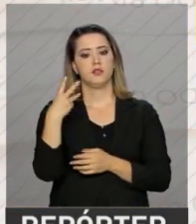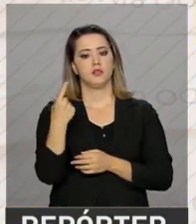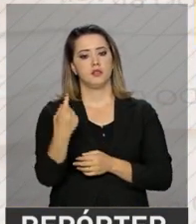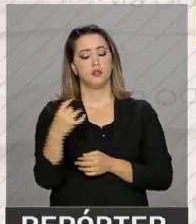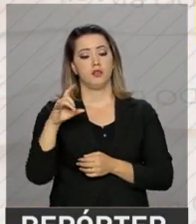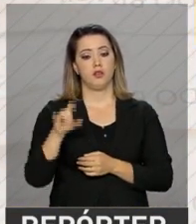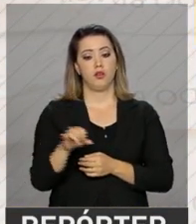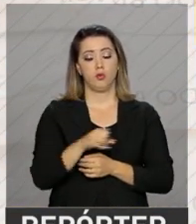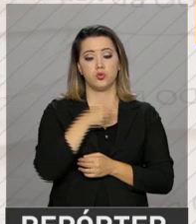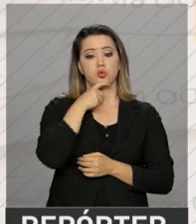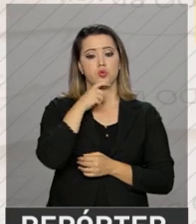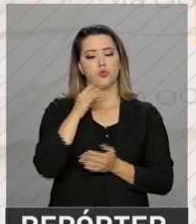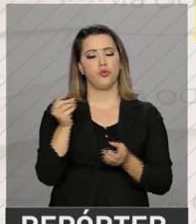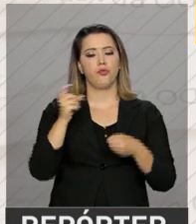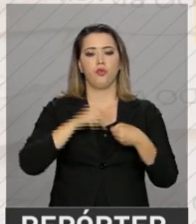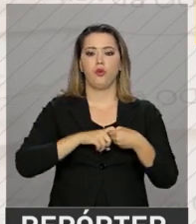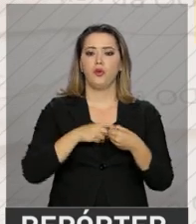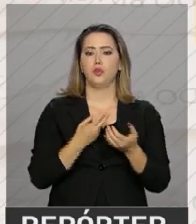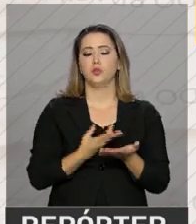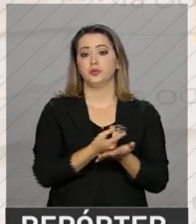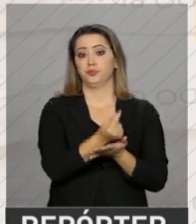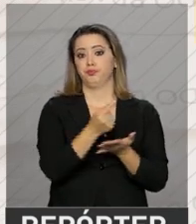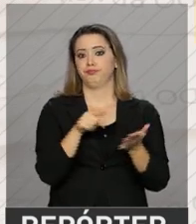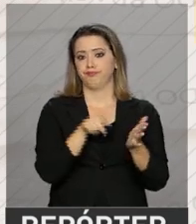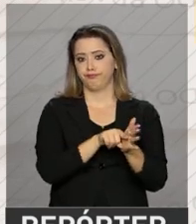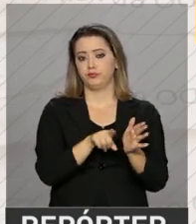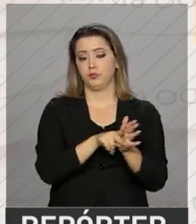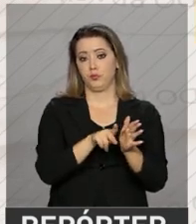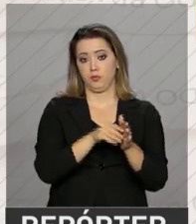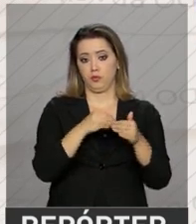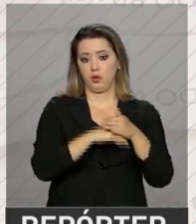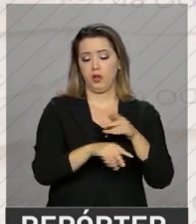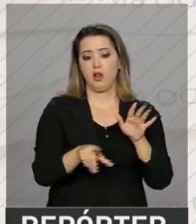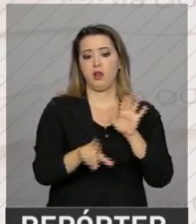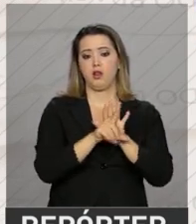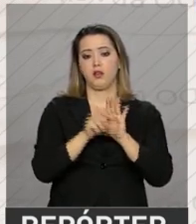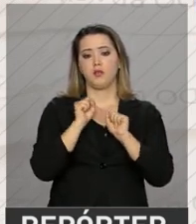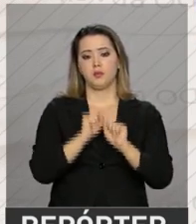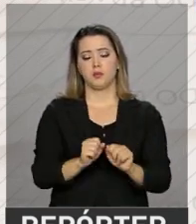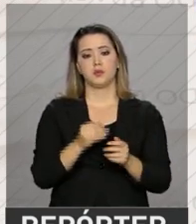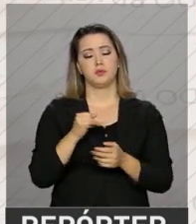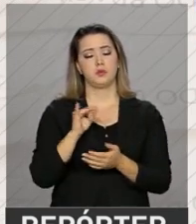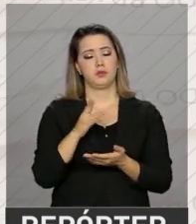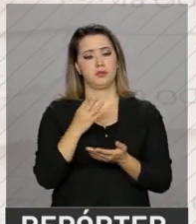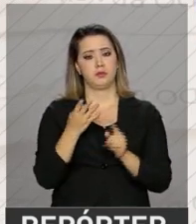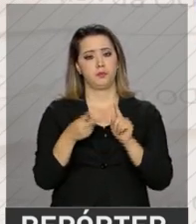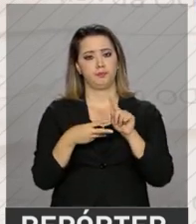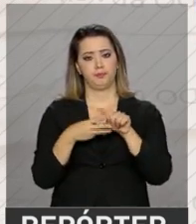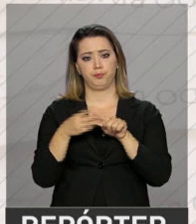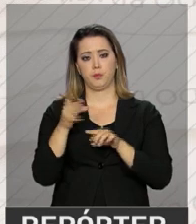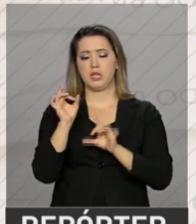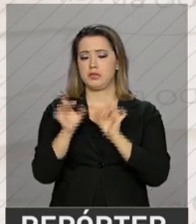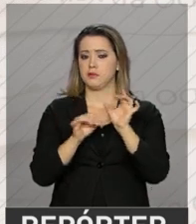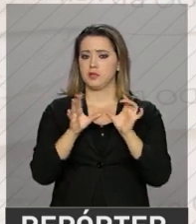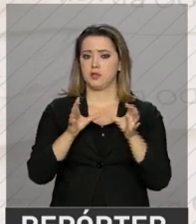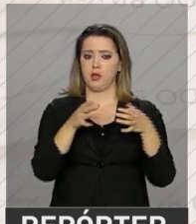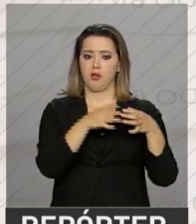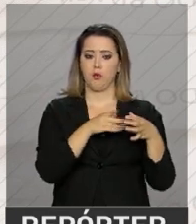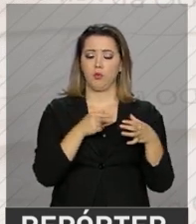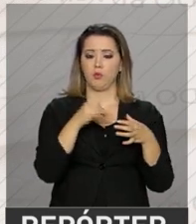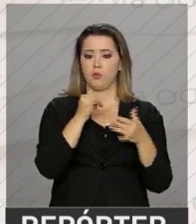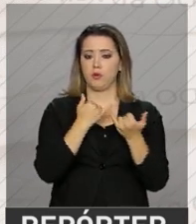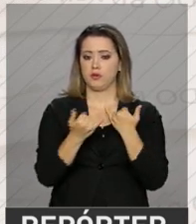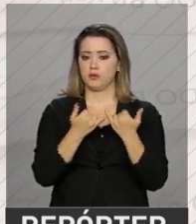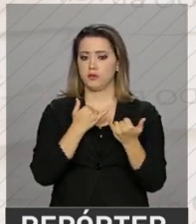para a conta vinculada ao FGTS caso isso ocorra a lei permite o saque em circunstâncias específicas como por